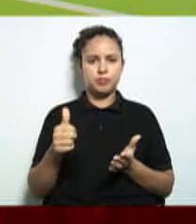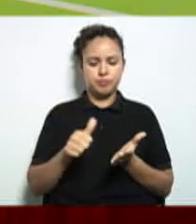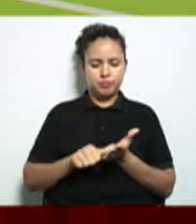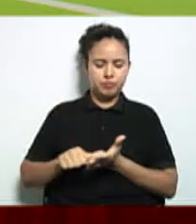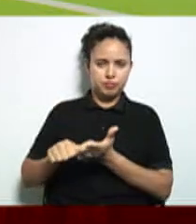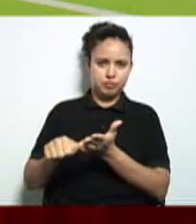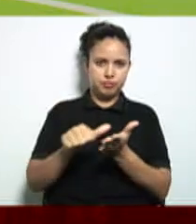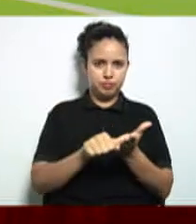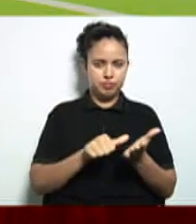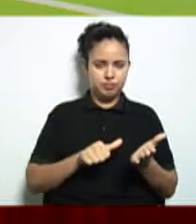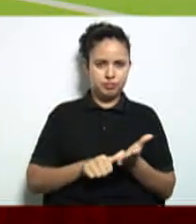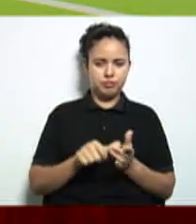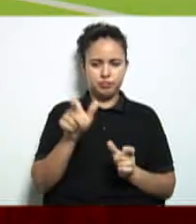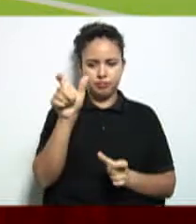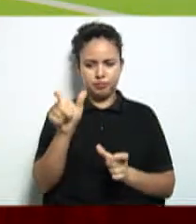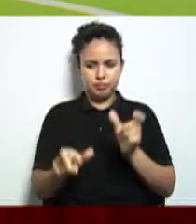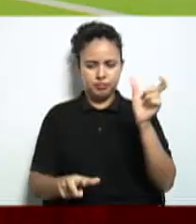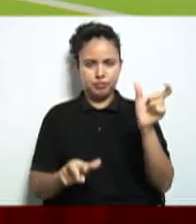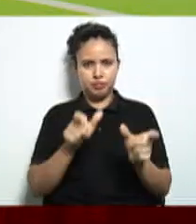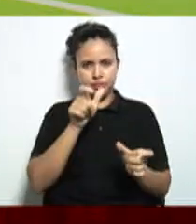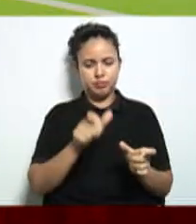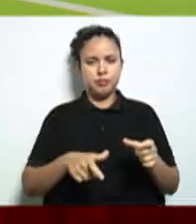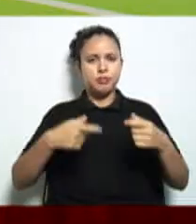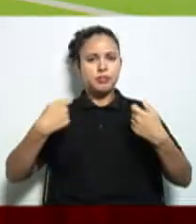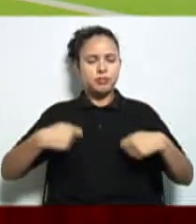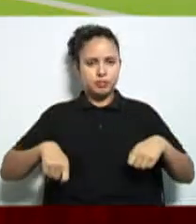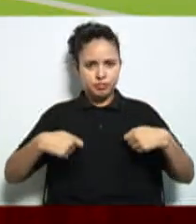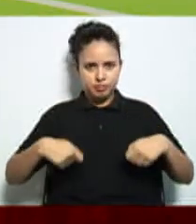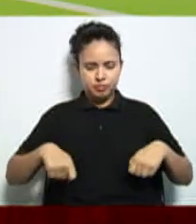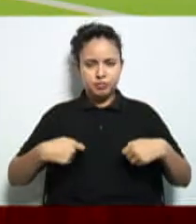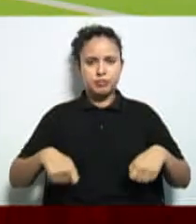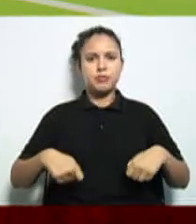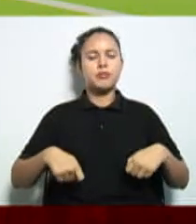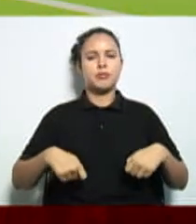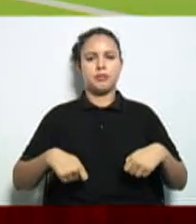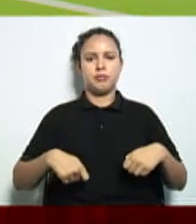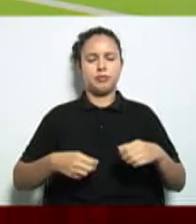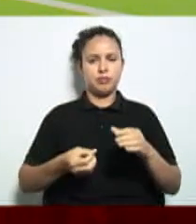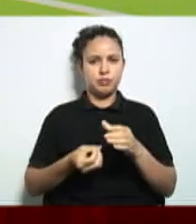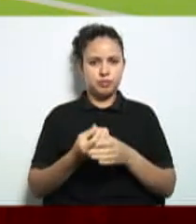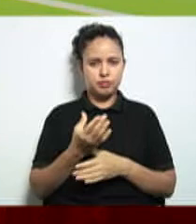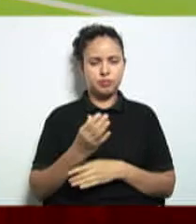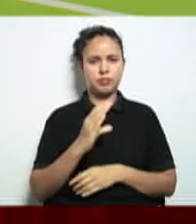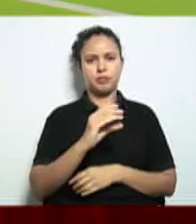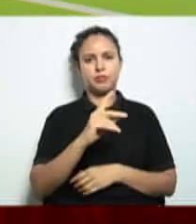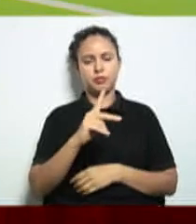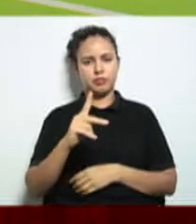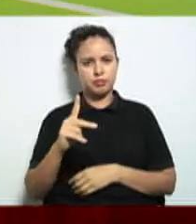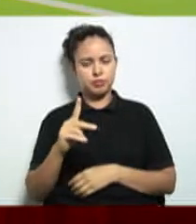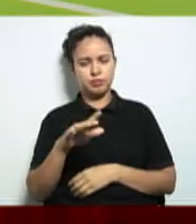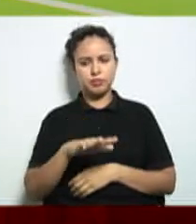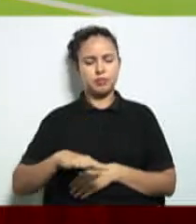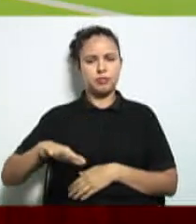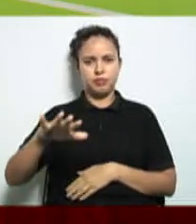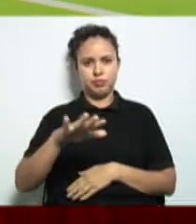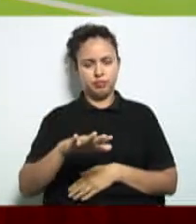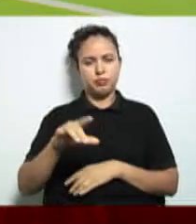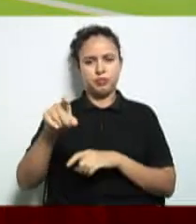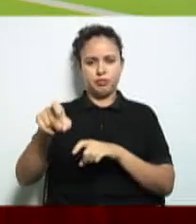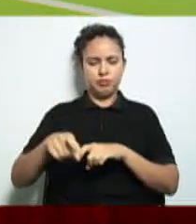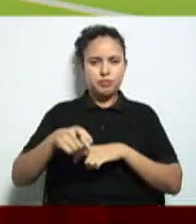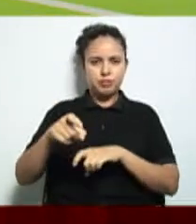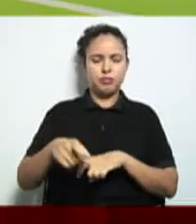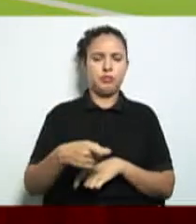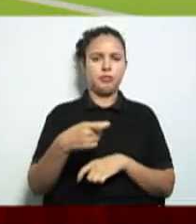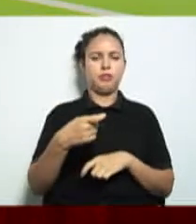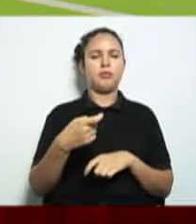né? Quantos participantes eu precisaria para montar uma cooperativa na área de piscicultura, na área de grãos, na